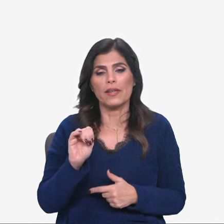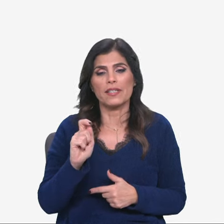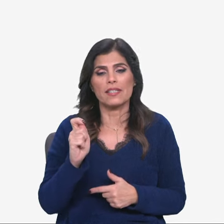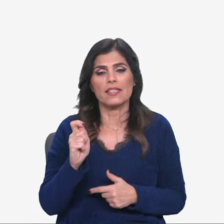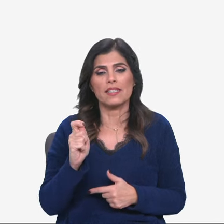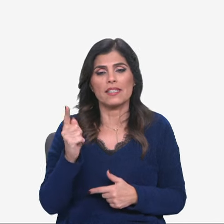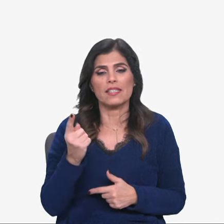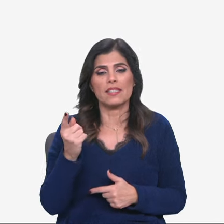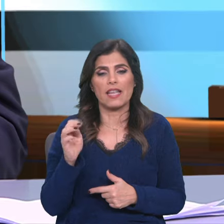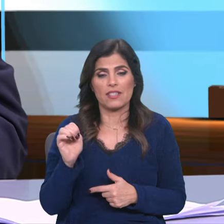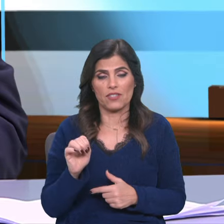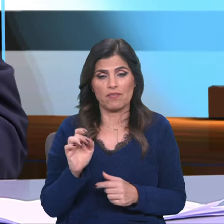é?